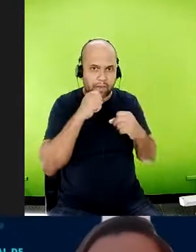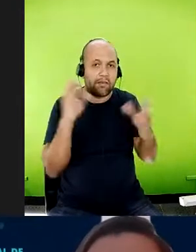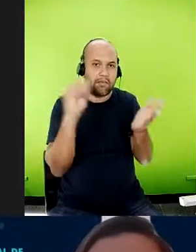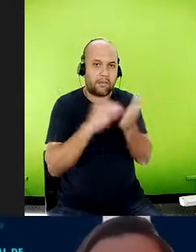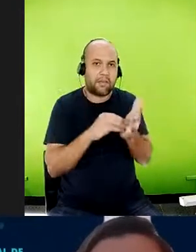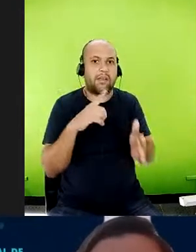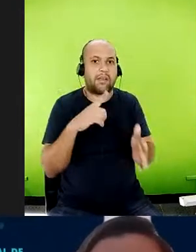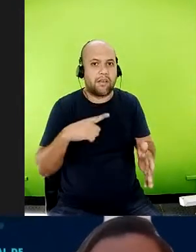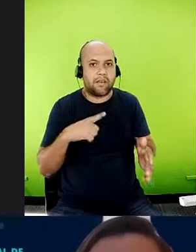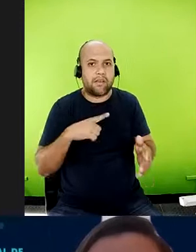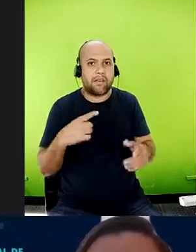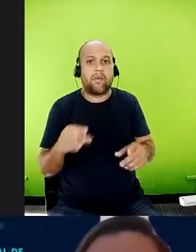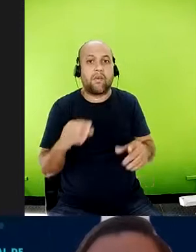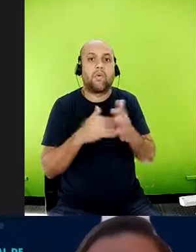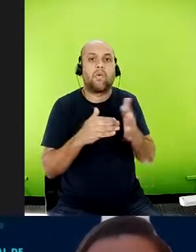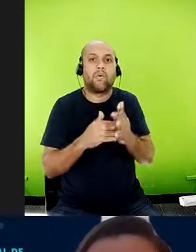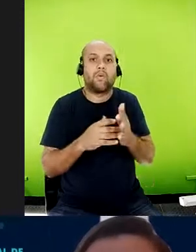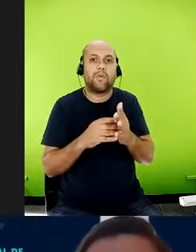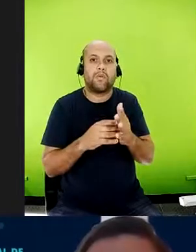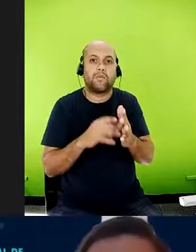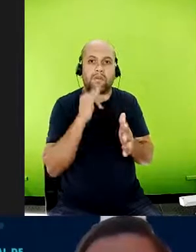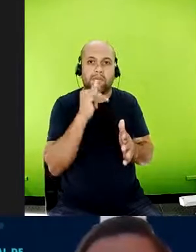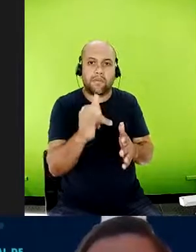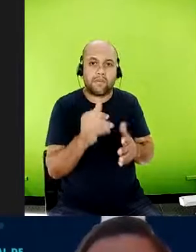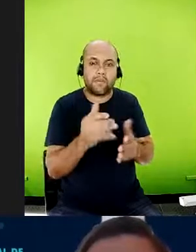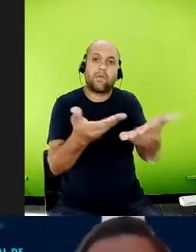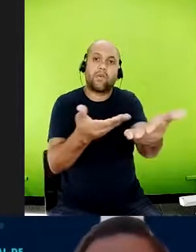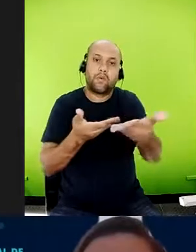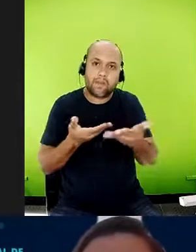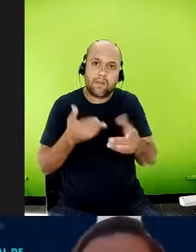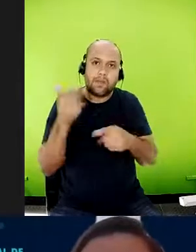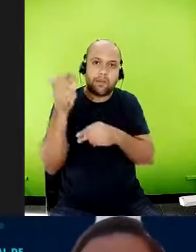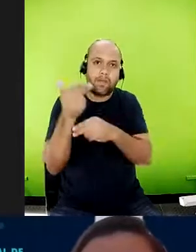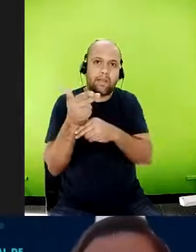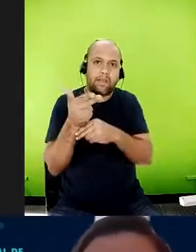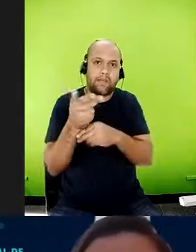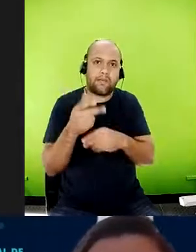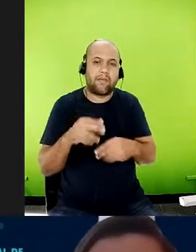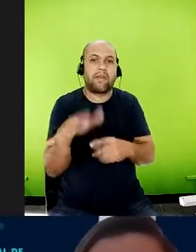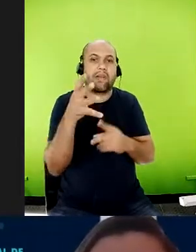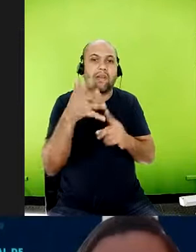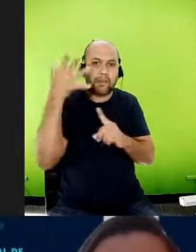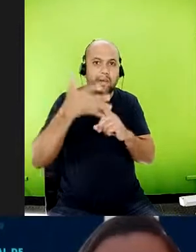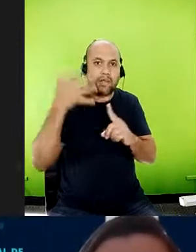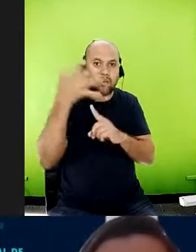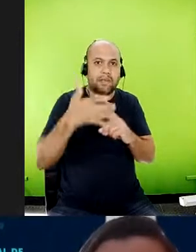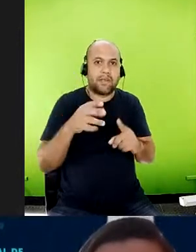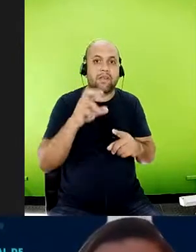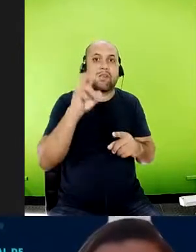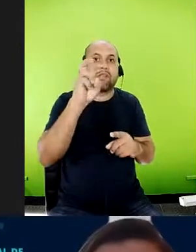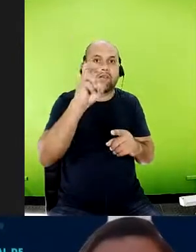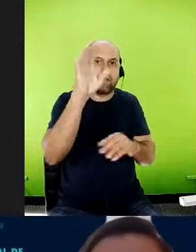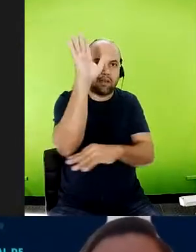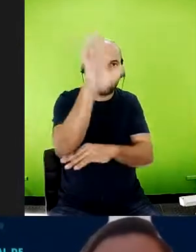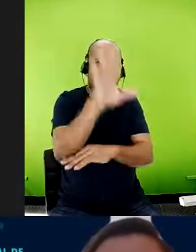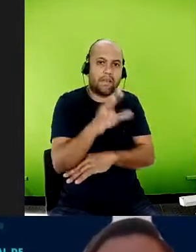e último recado ontem a gente finalizar com vida aulas para lá e virar nossos dentes palestras as dezessete horas que vai ser muito bacana o